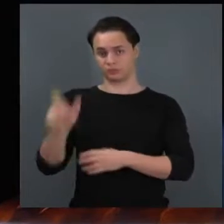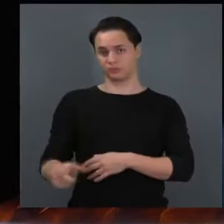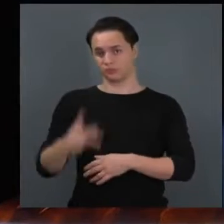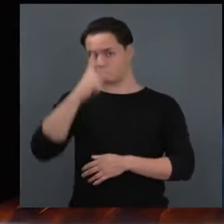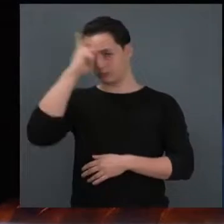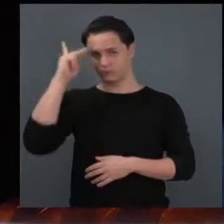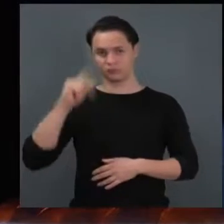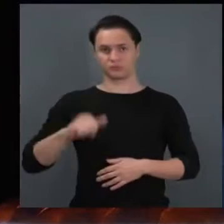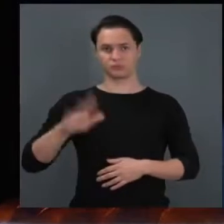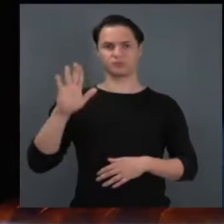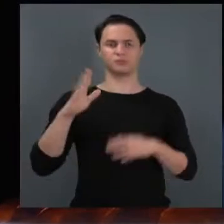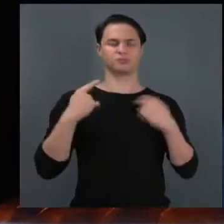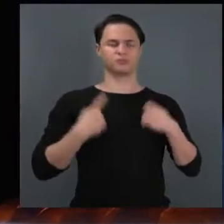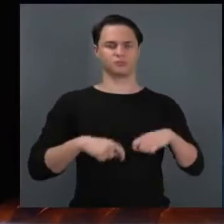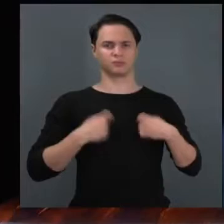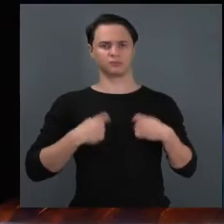precisam.